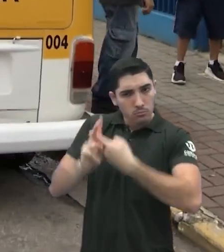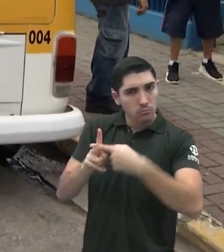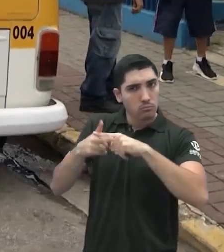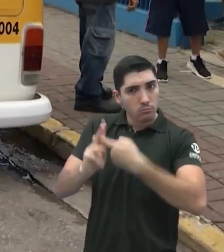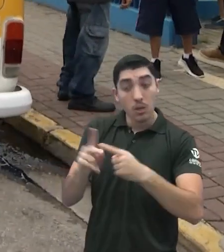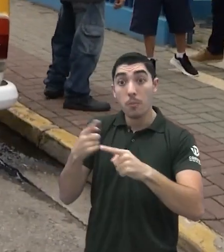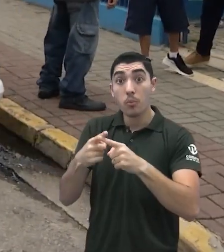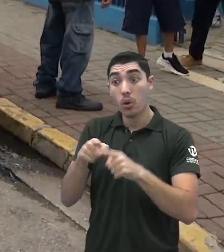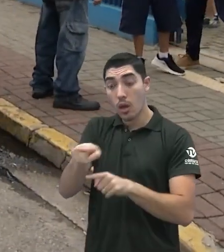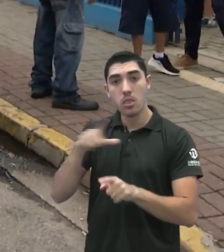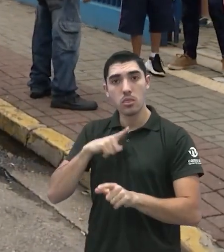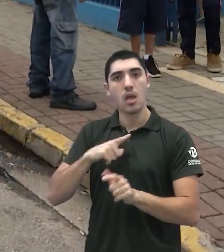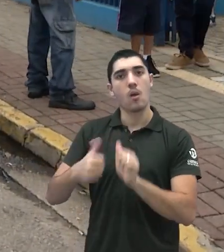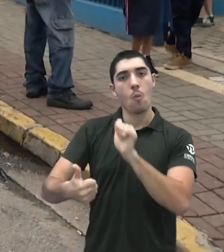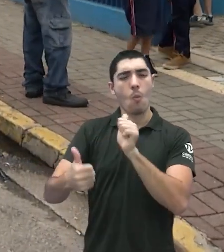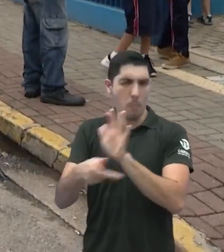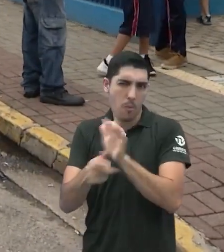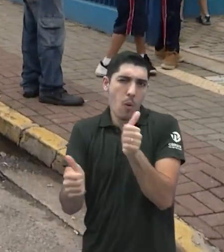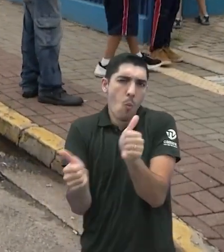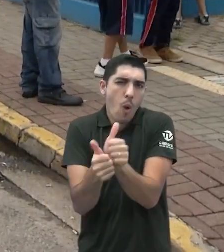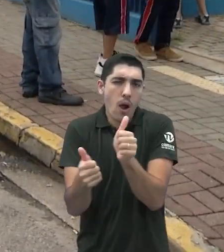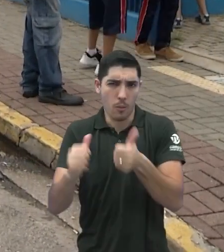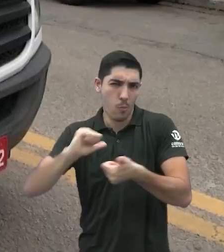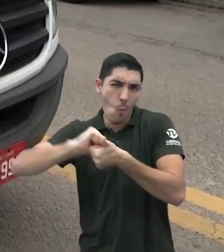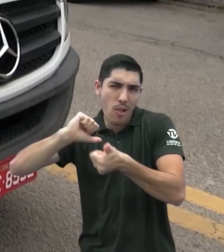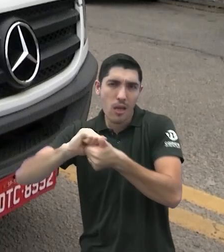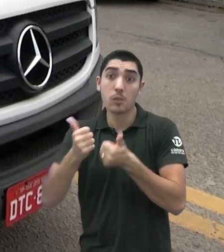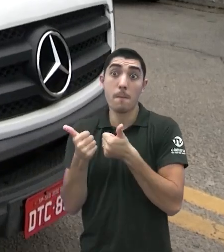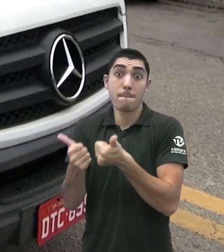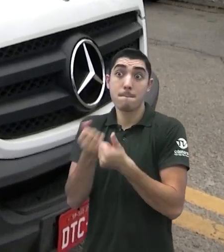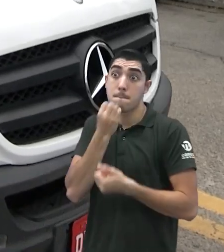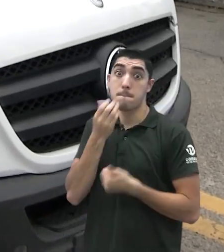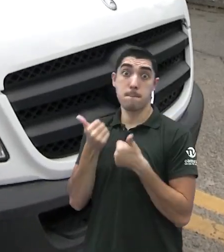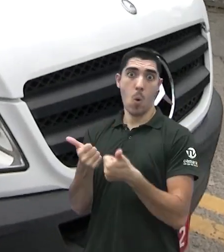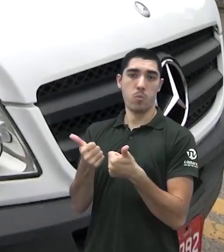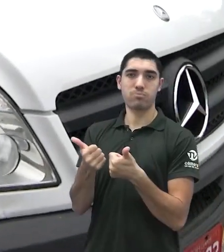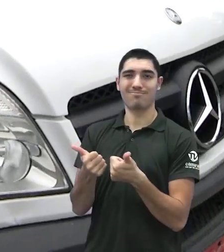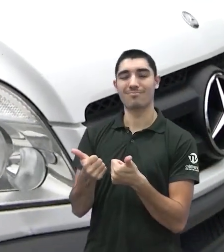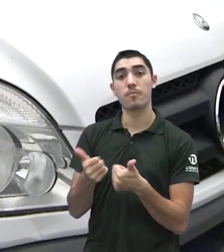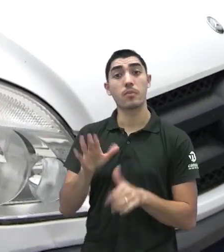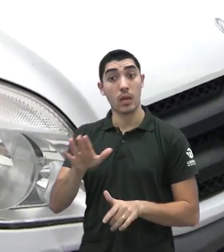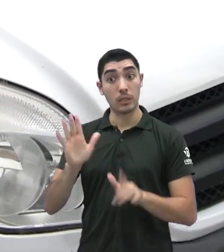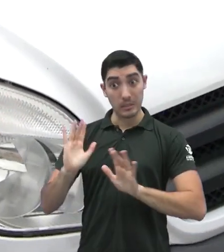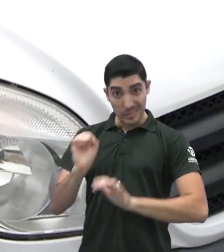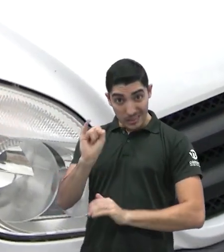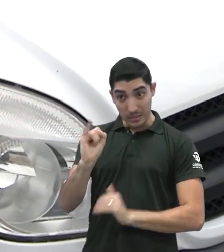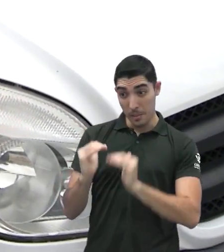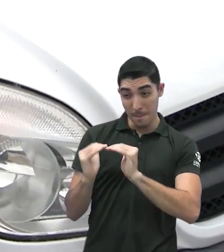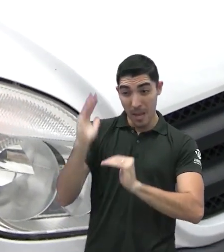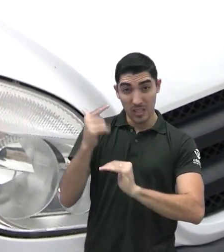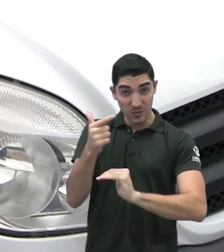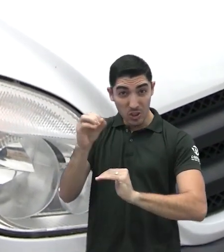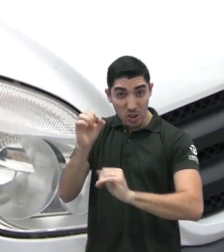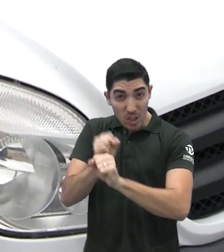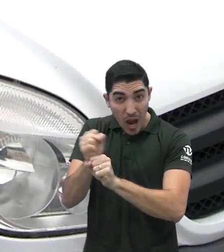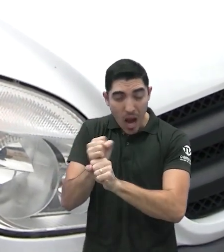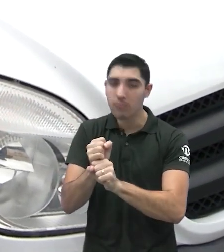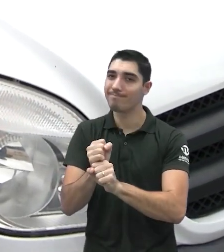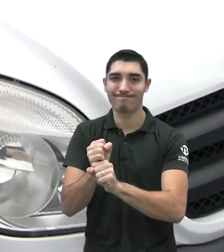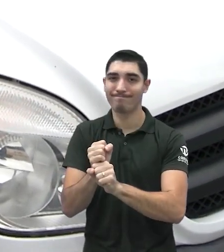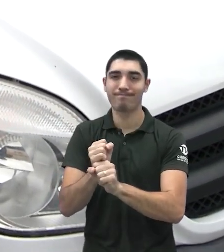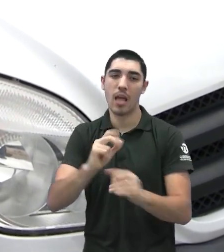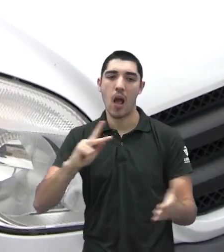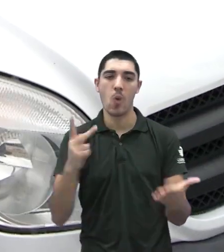periódicas para garantir as condições de segurança necessárias. A alteração para o limite de 20 anos partiu de uma reivindicação da categoria que